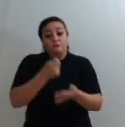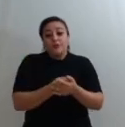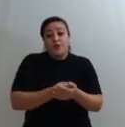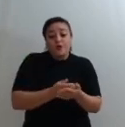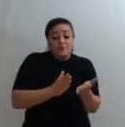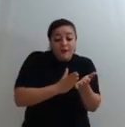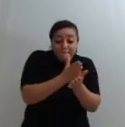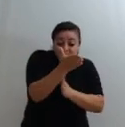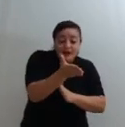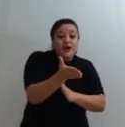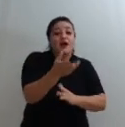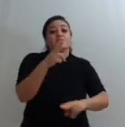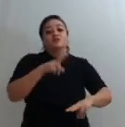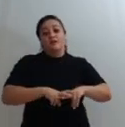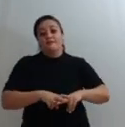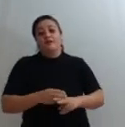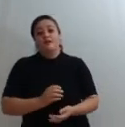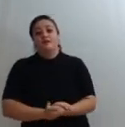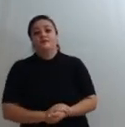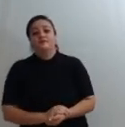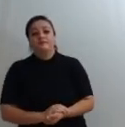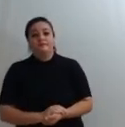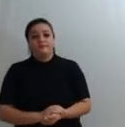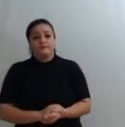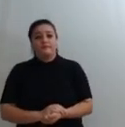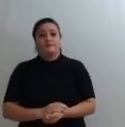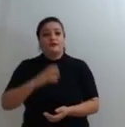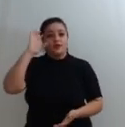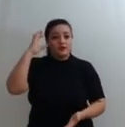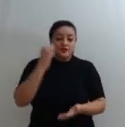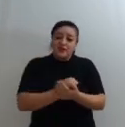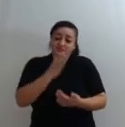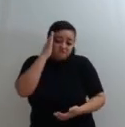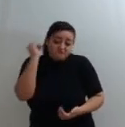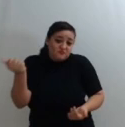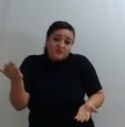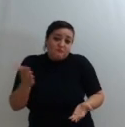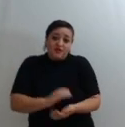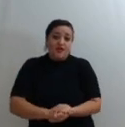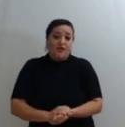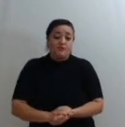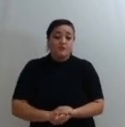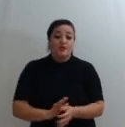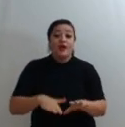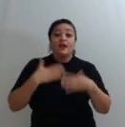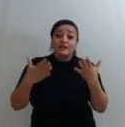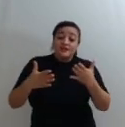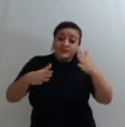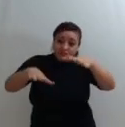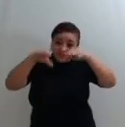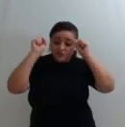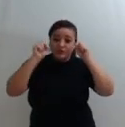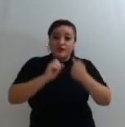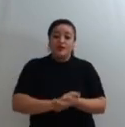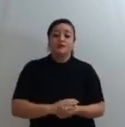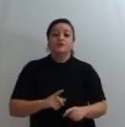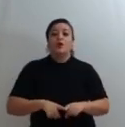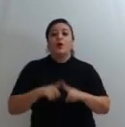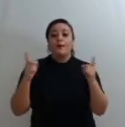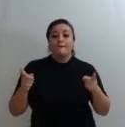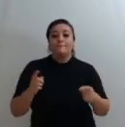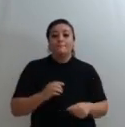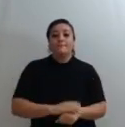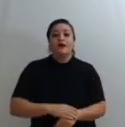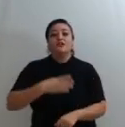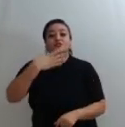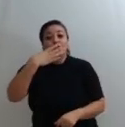que, mas a pena é hediondo, isso vai ser, isso não sabemos, é decisão dos jurados, mas 4 anos, 3 anos e alguns meses, para que a gente